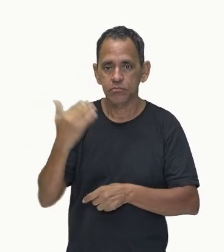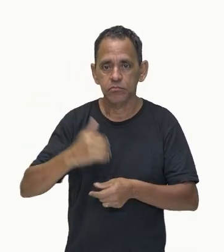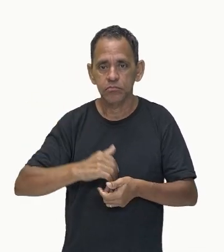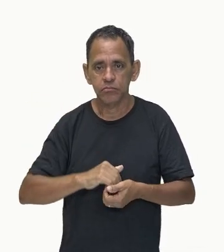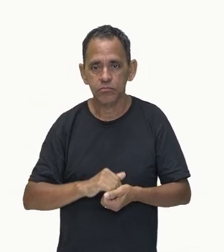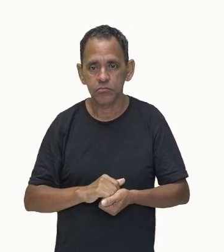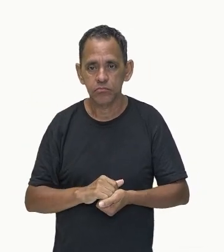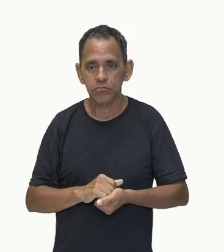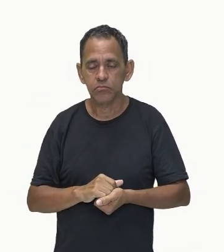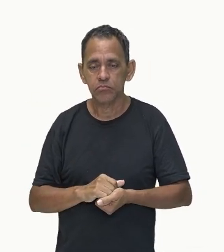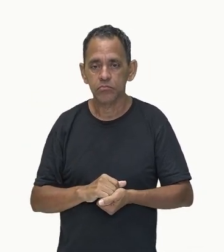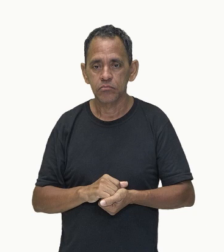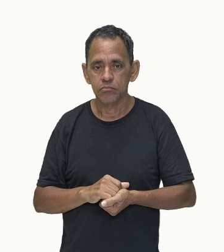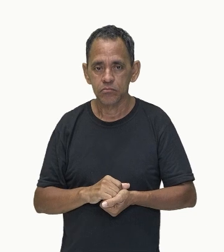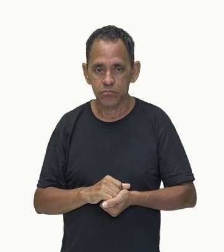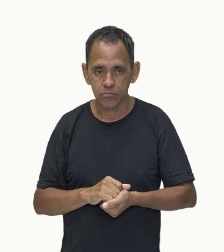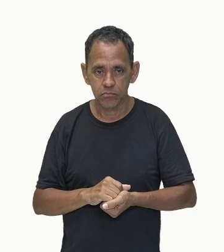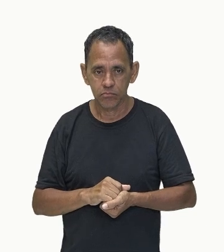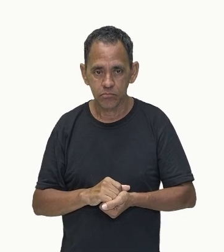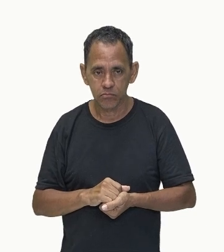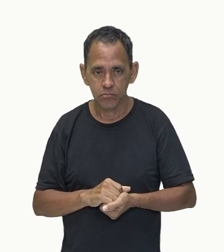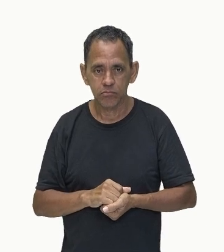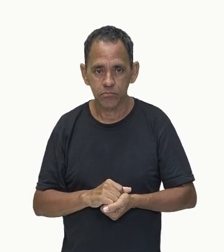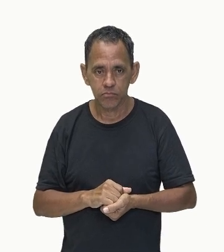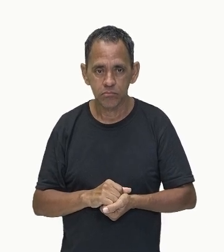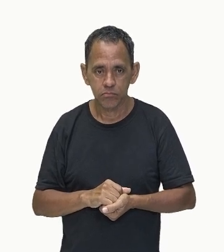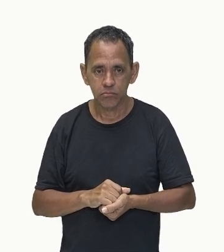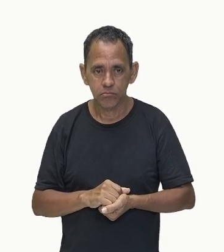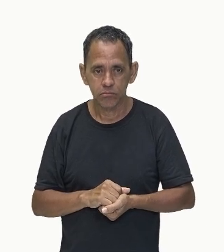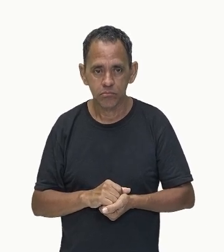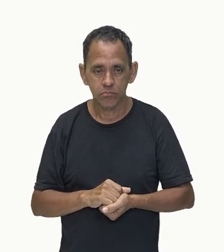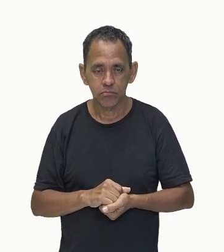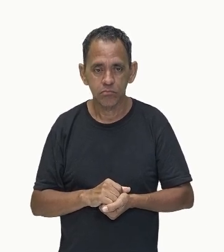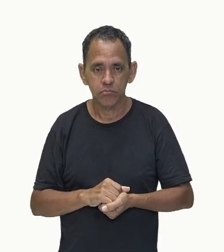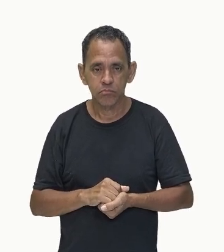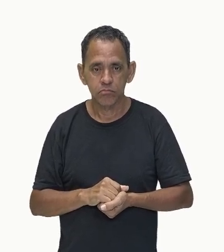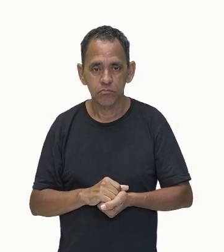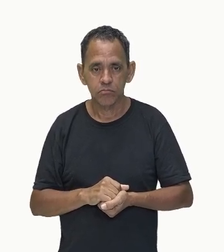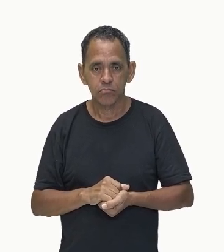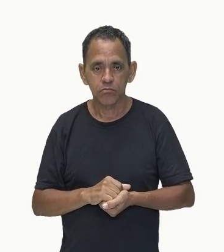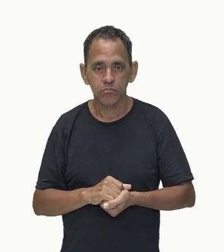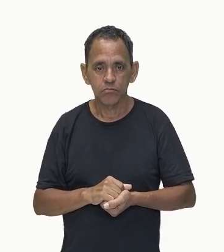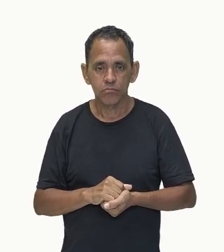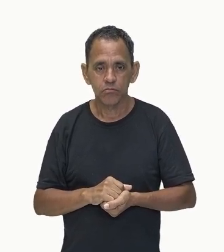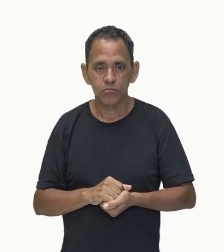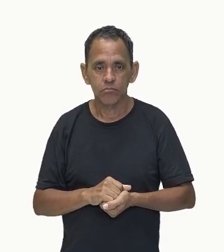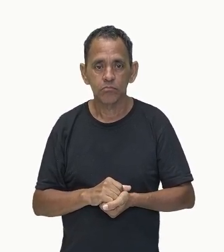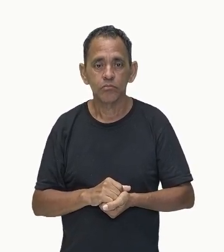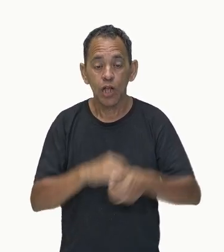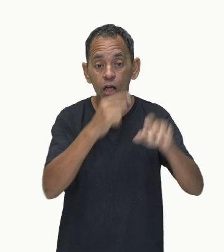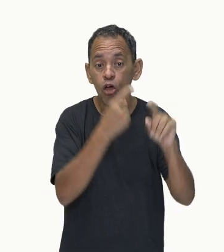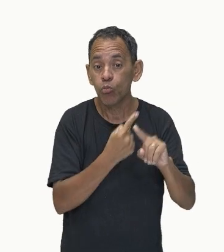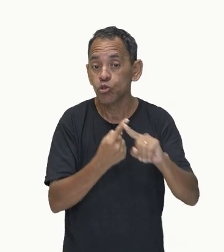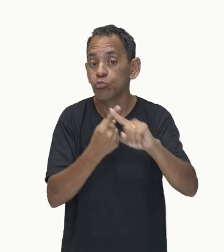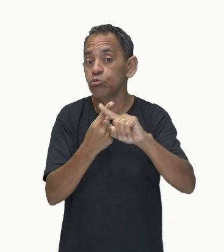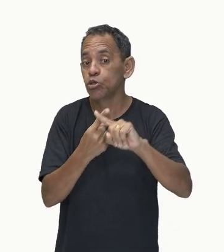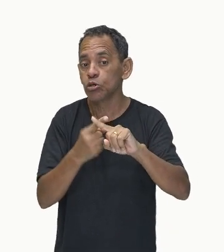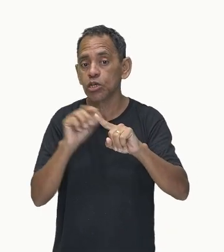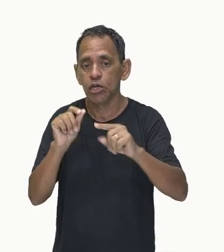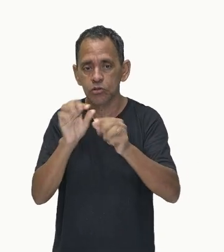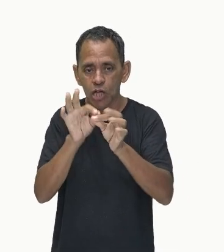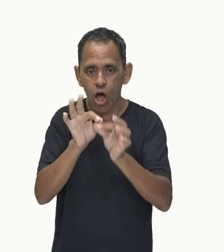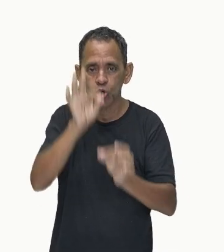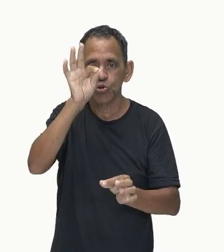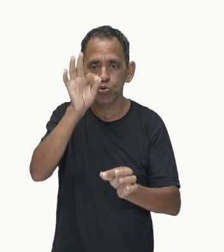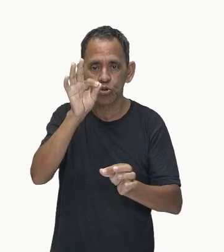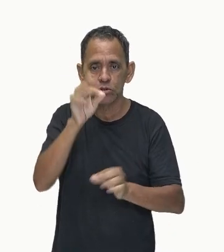Base maior vale 30, base menor vale 10. Vezes a altura, que é 20. E aí eu vou